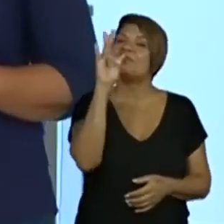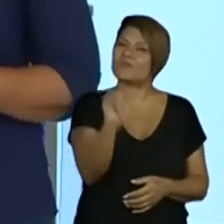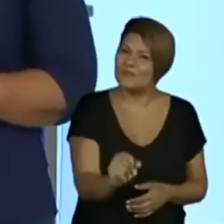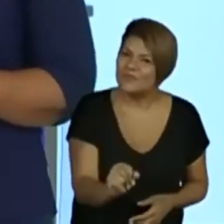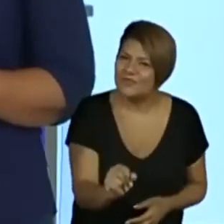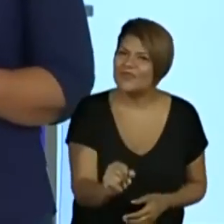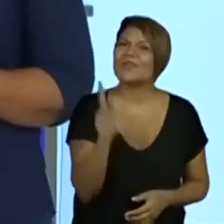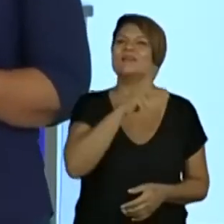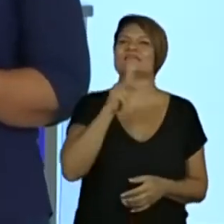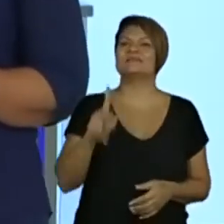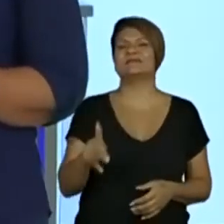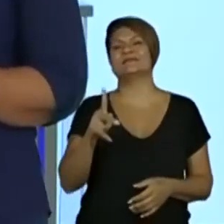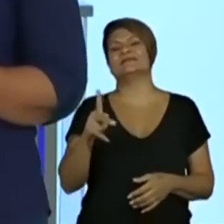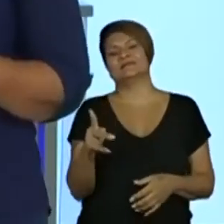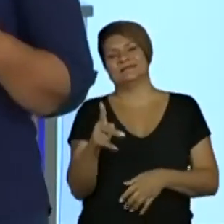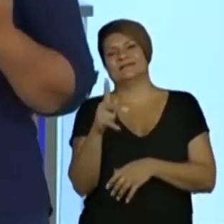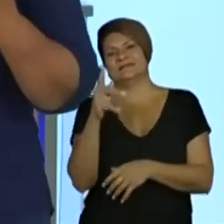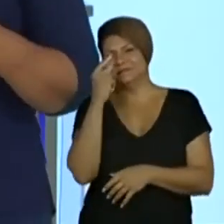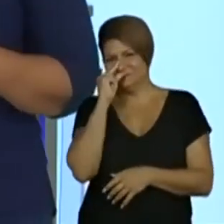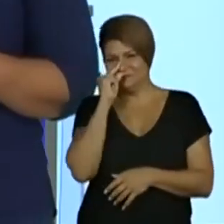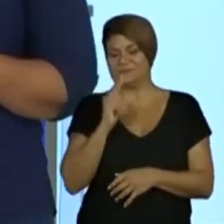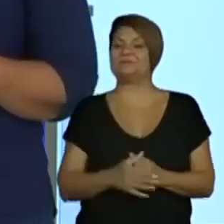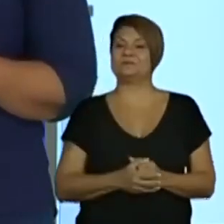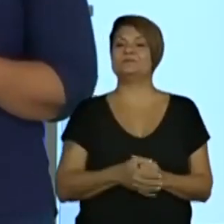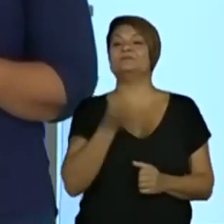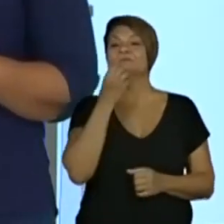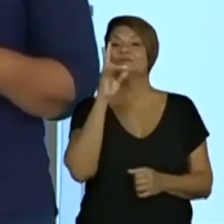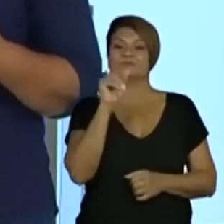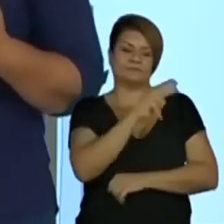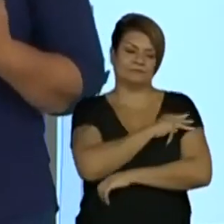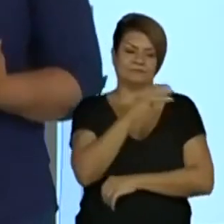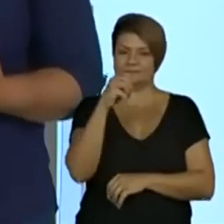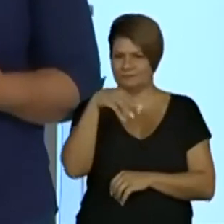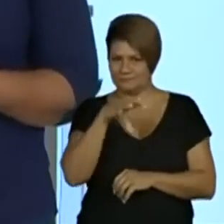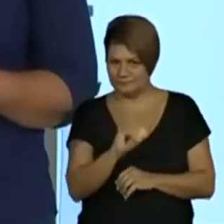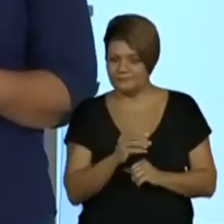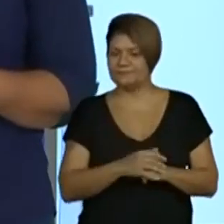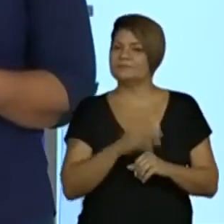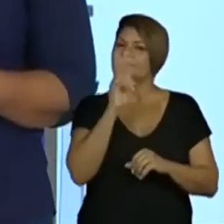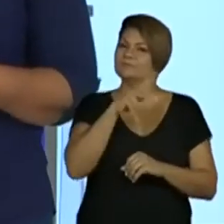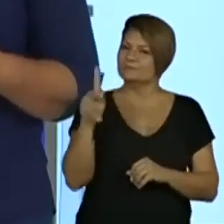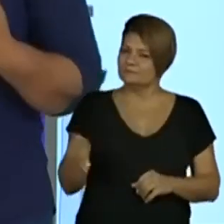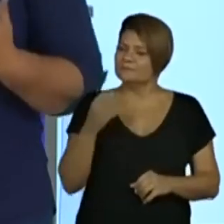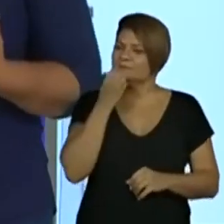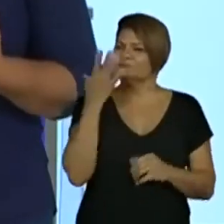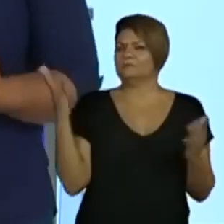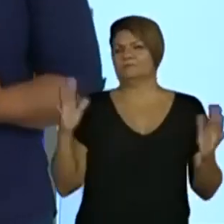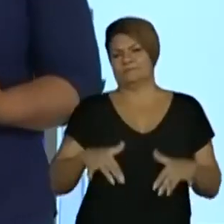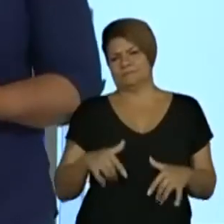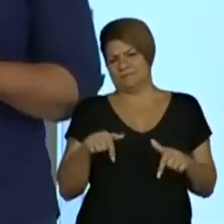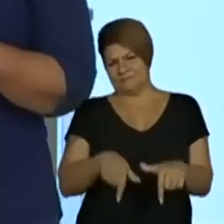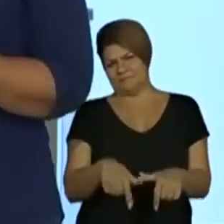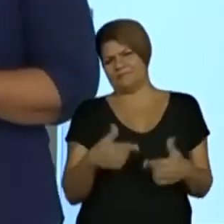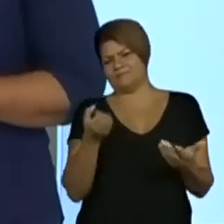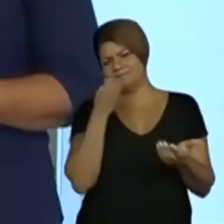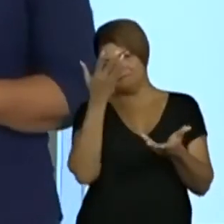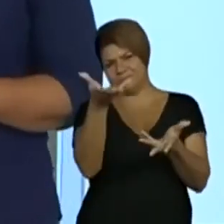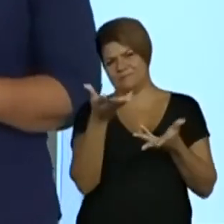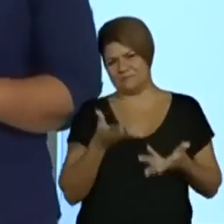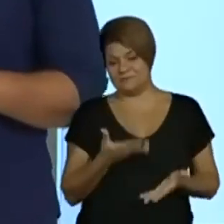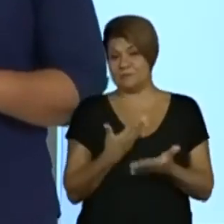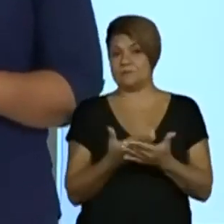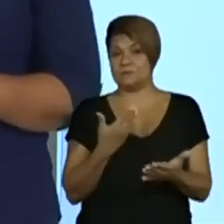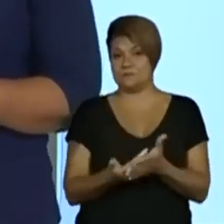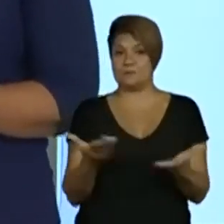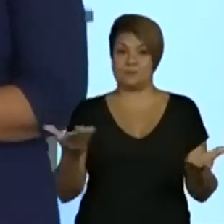Paula. Bom dia, terceiro ano. Bom dia, professores. Muito bom estar aqui com vocês. Sejam todos bem-vindos à nossa aula agora